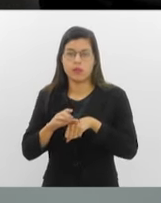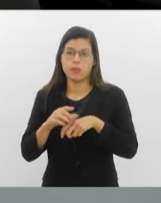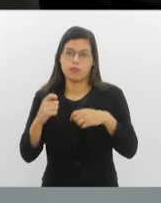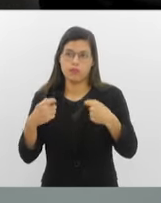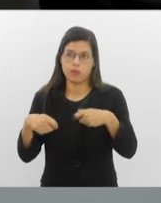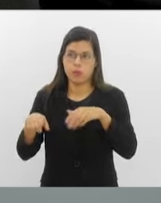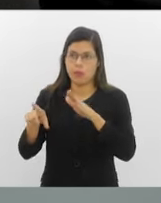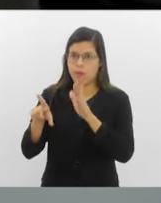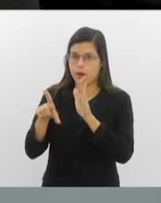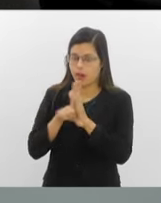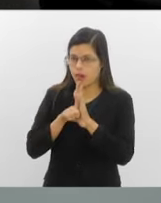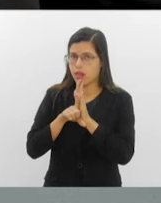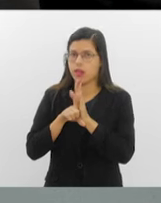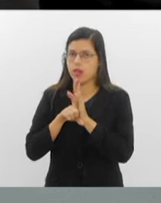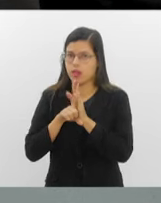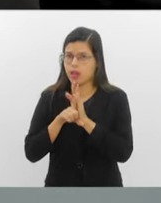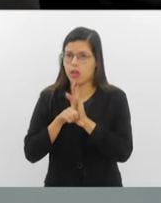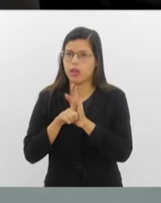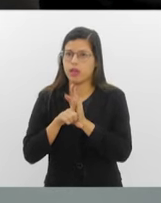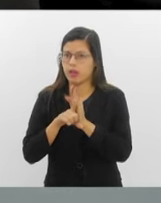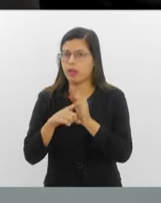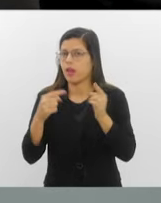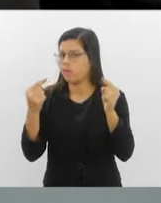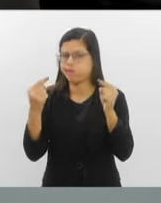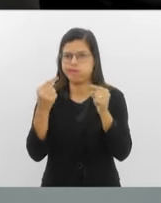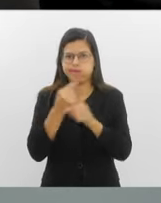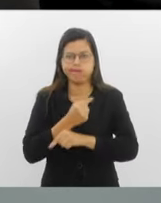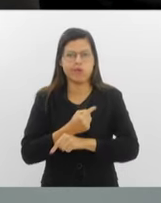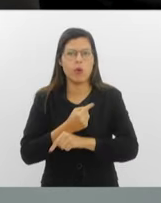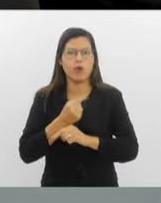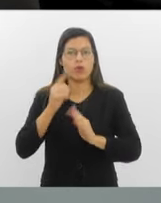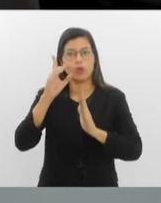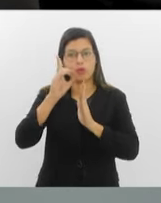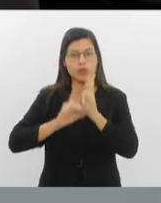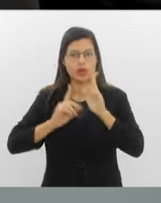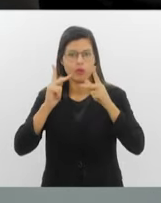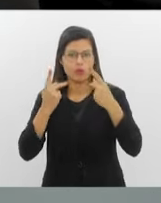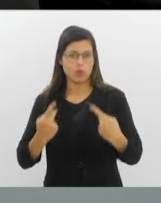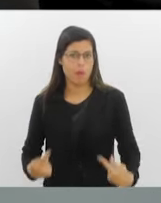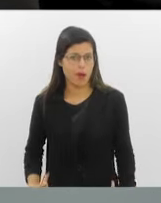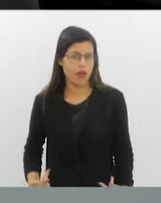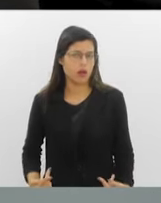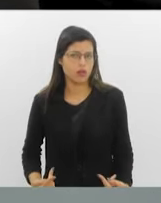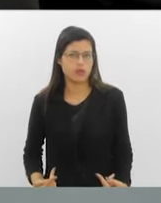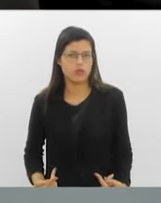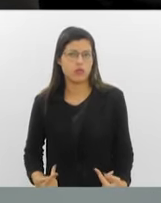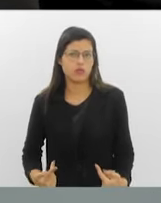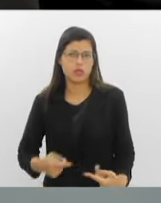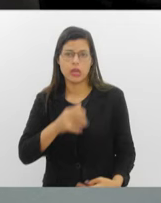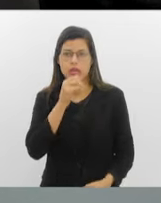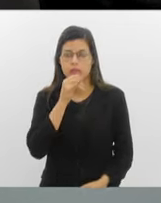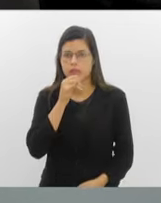que se contrapõe a uma série de tratados de direitos humanos do qual o Brasil é signatário, inclusive, né, o acordo